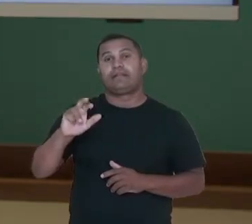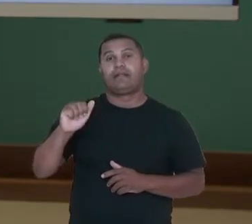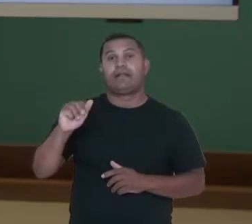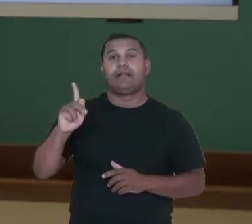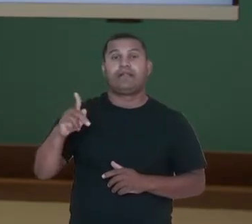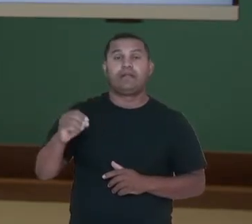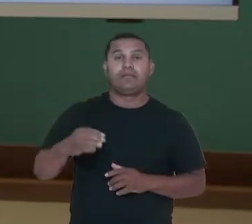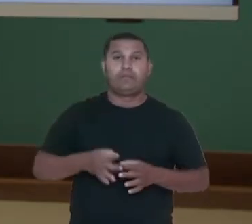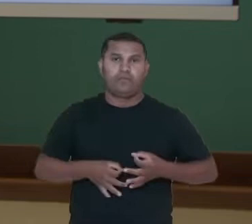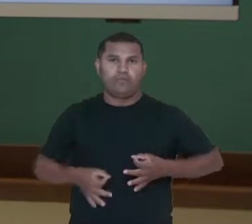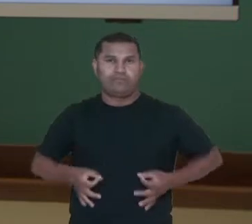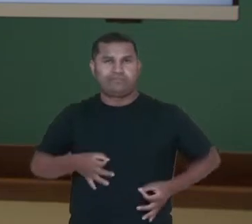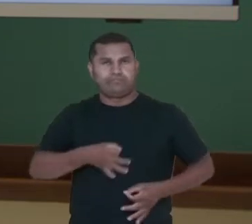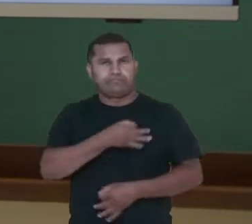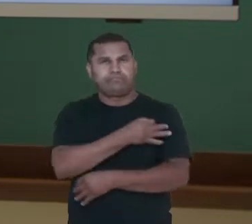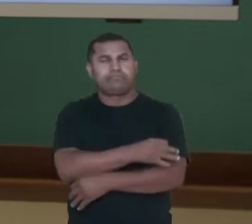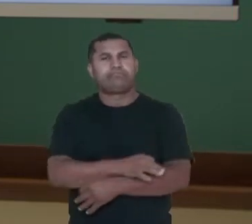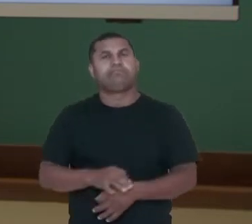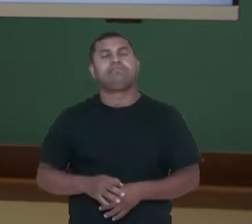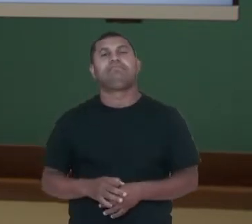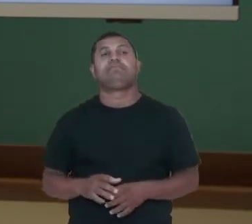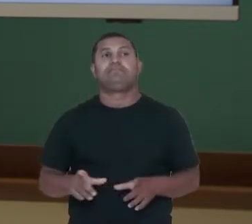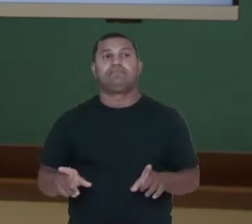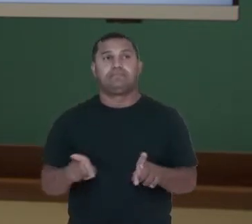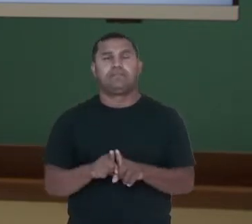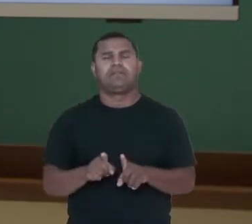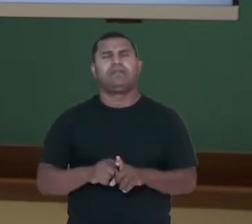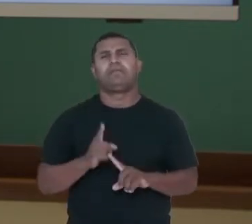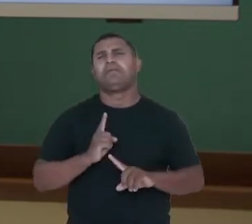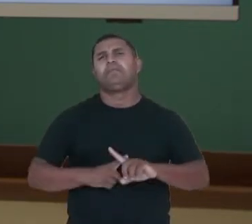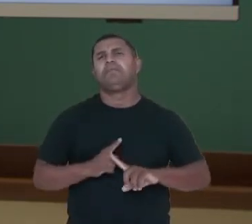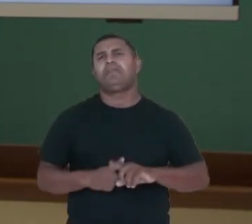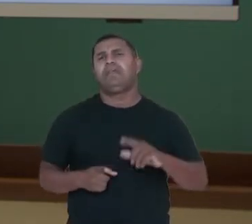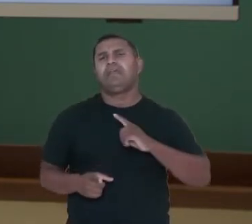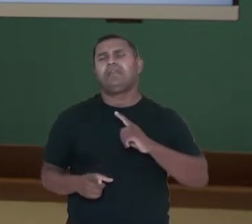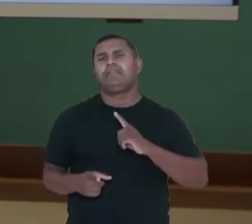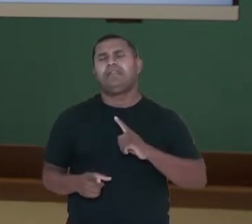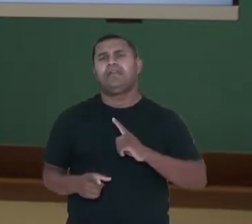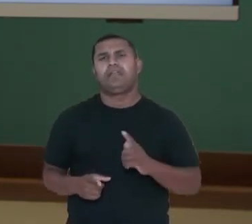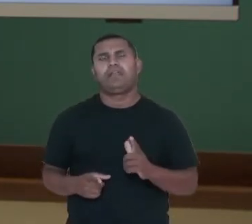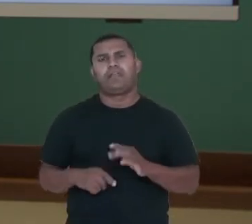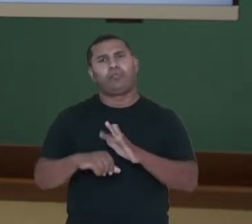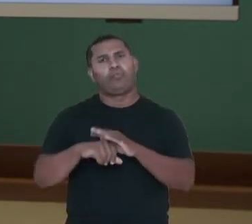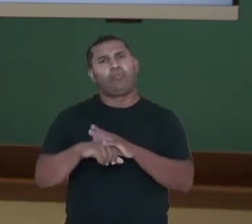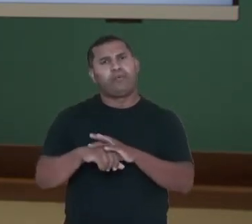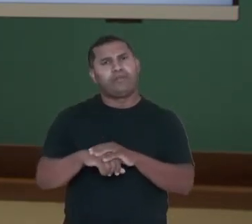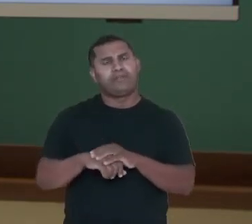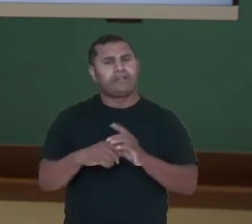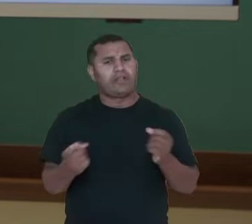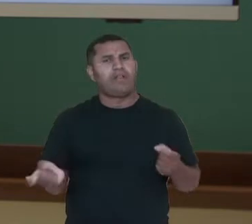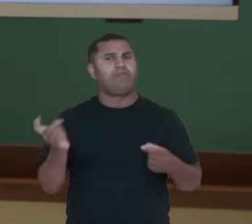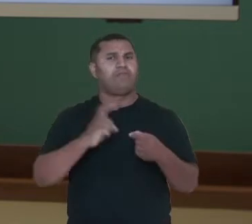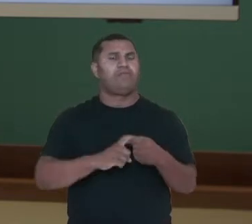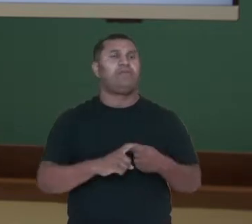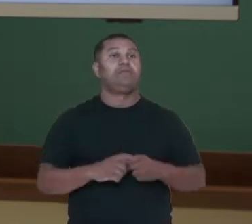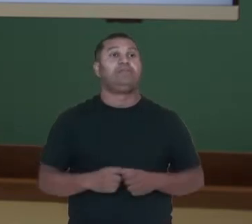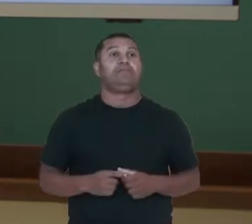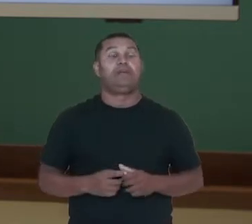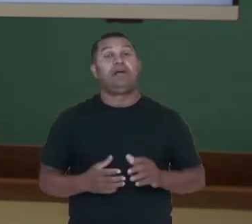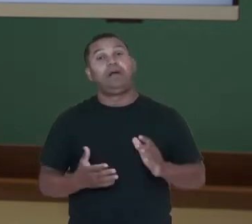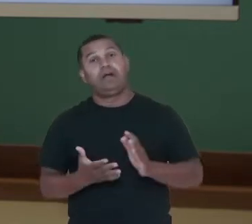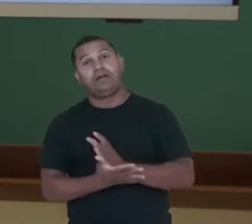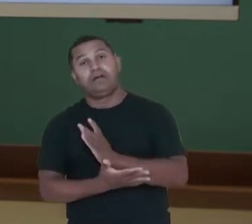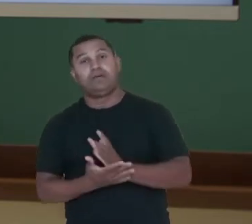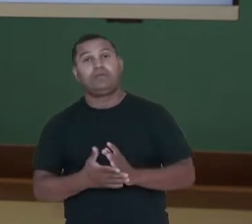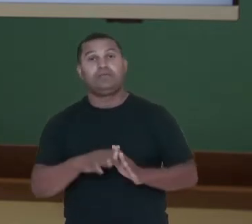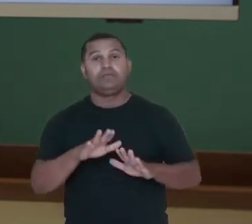volta? Mudança no comportamento epidemiológico das doenças, né? Elas haviam sido controladas, mas elas voltaram a ameaçar